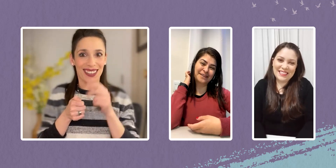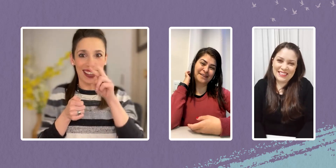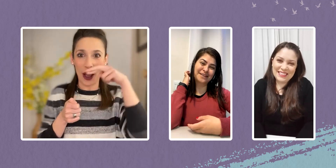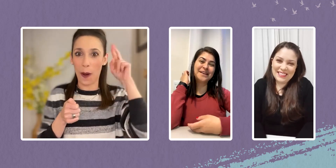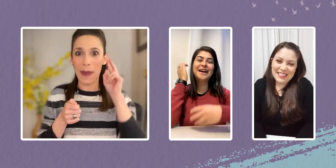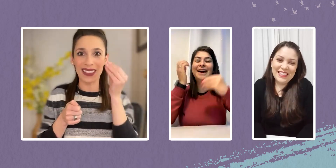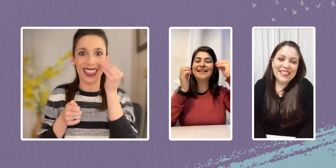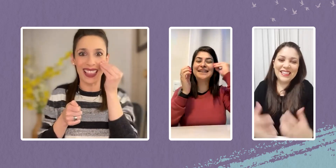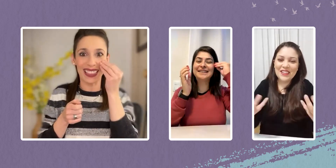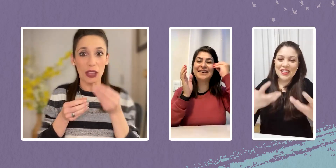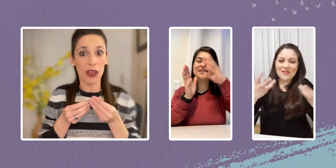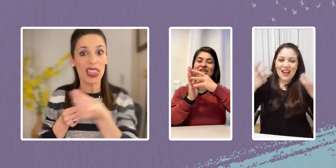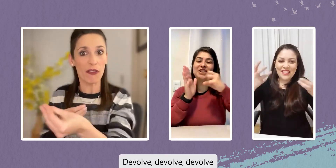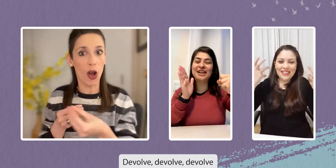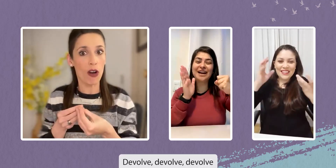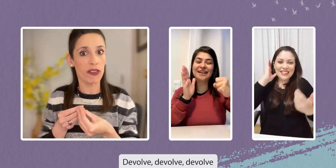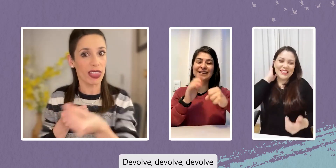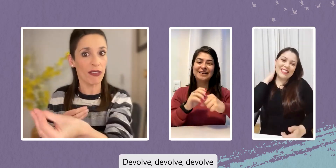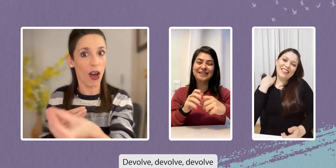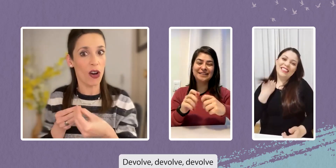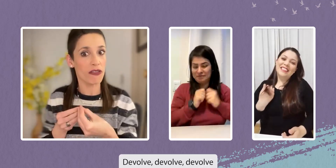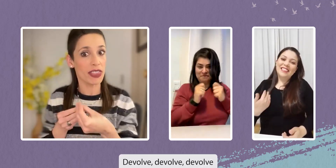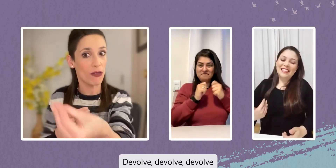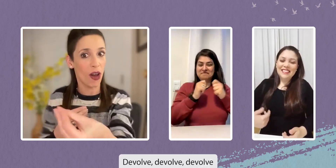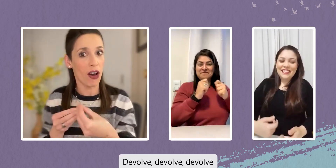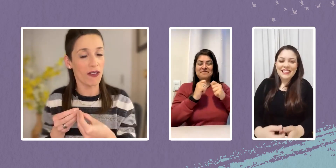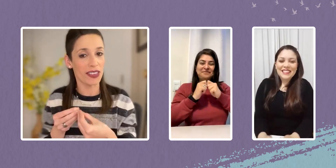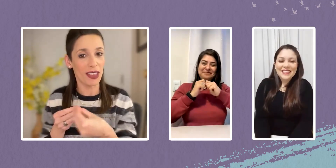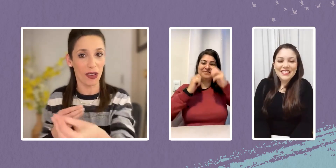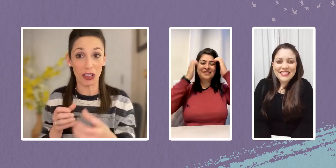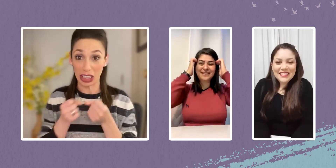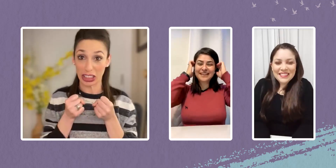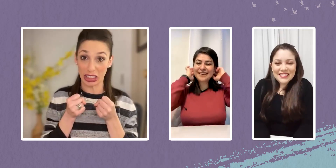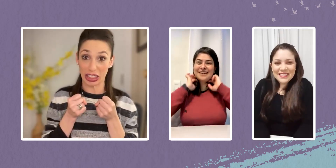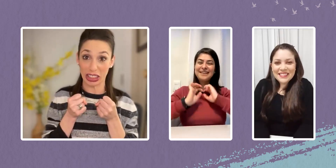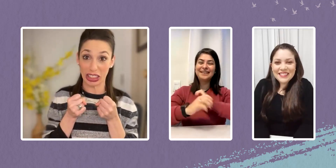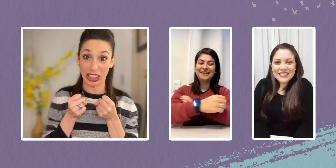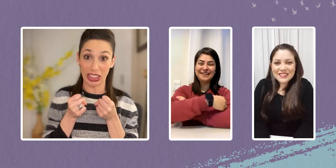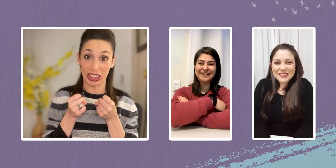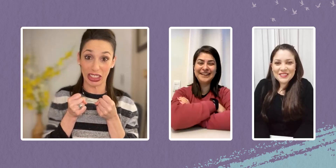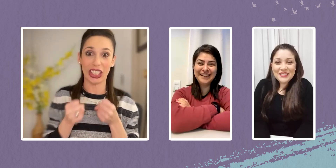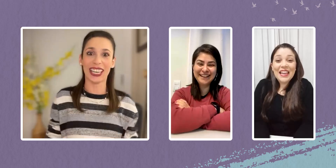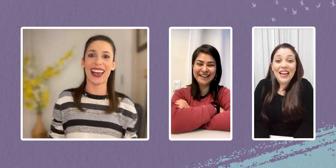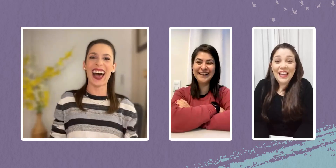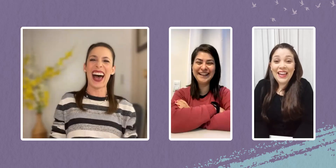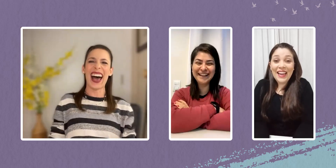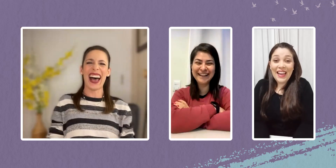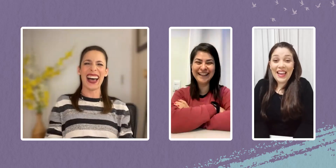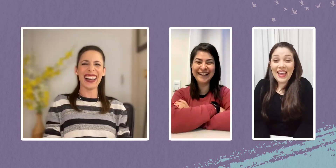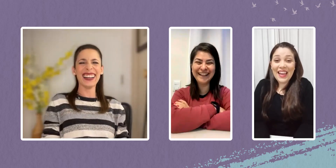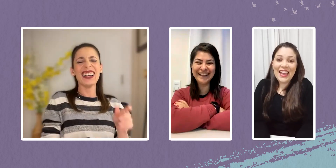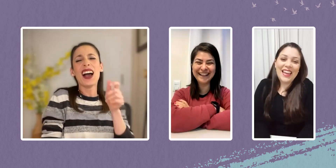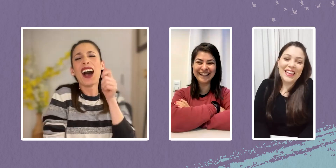feliz. Aí tem já. Devolve, devolve, devolve, devolve.